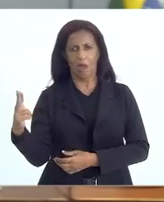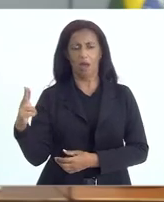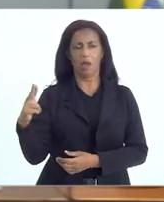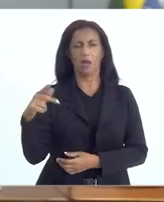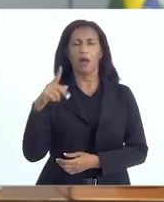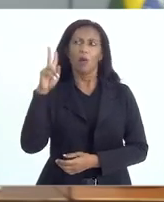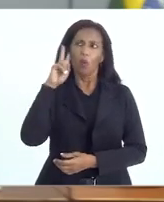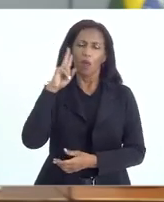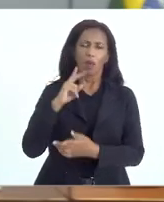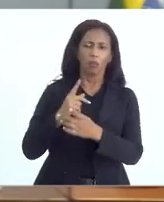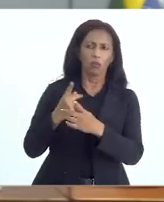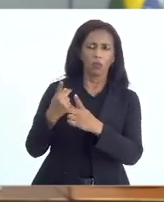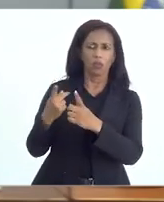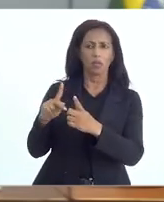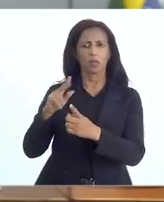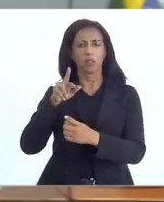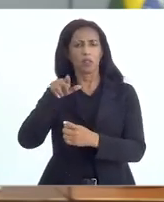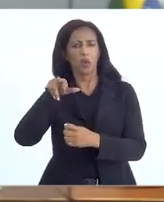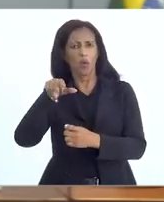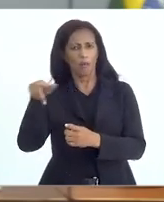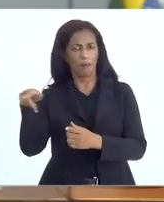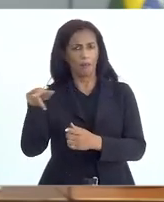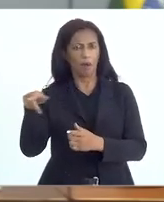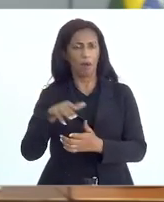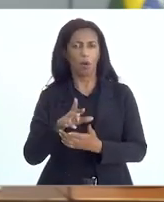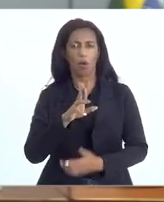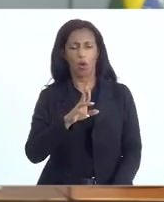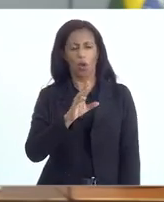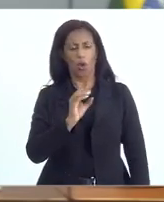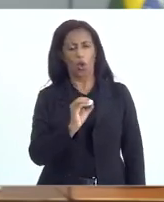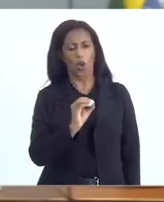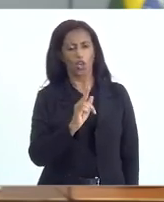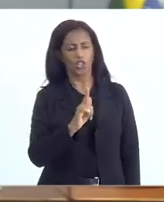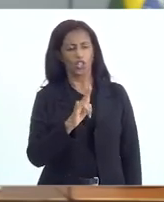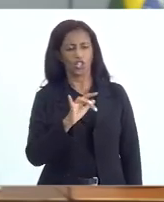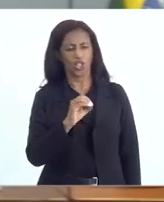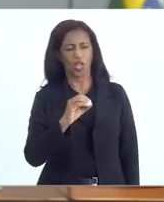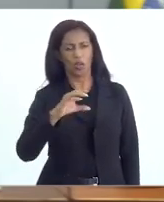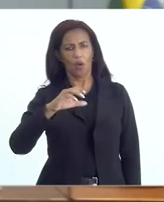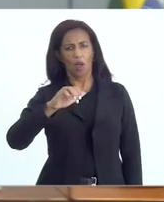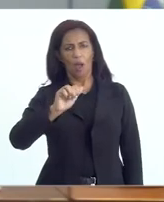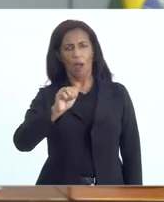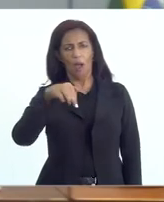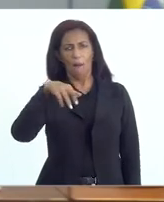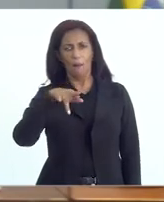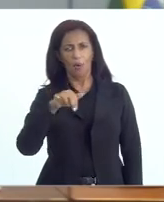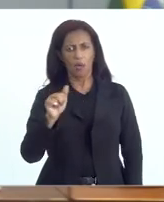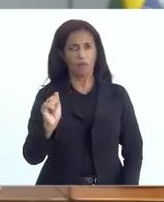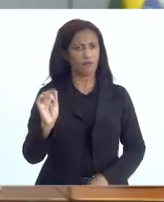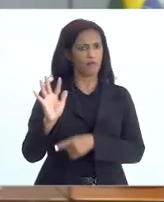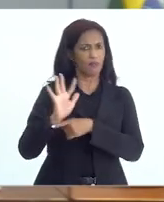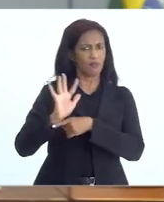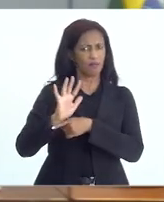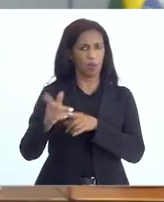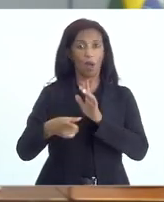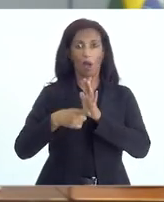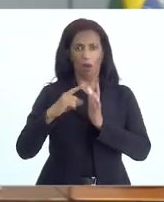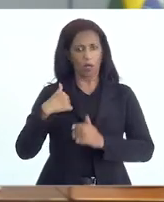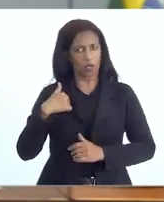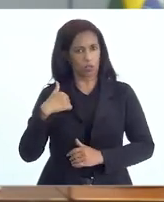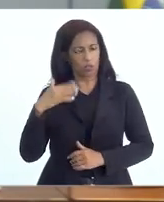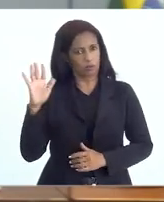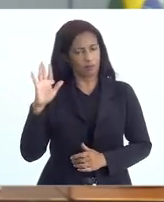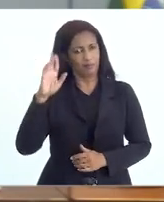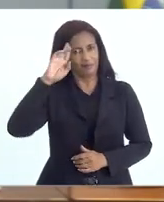que o irmão do Senhor Vereador só num papel Rogério Amorim fez um vídeo antes de você